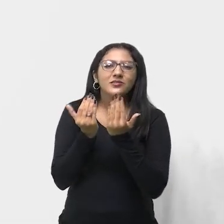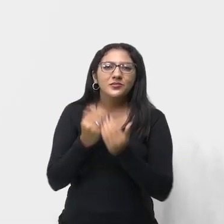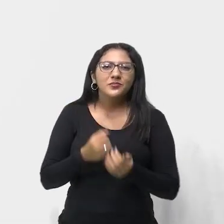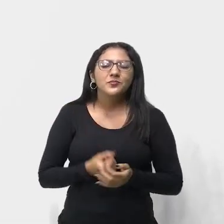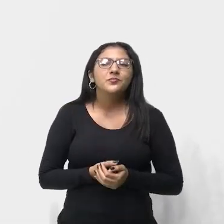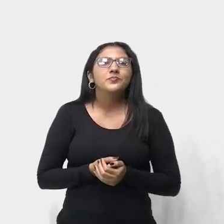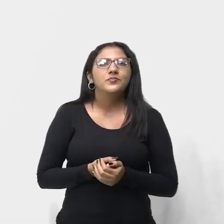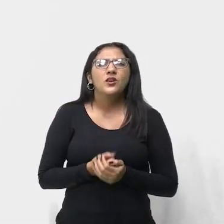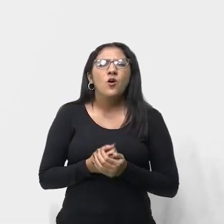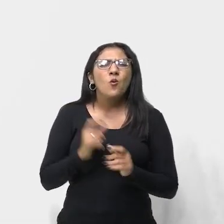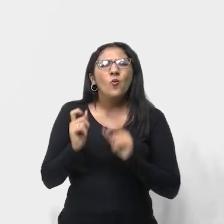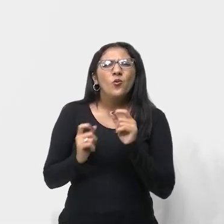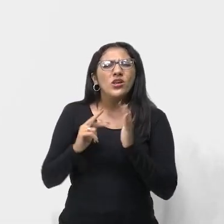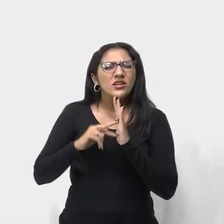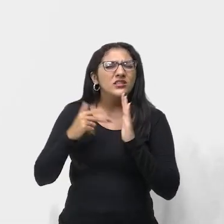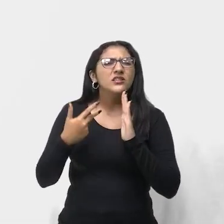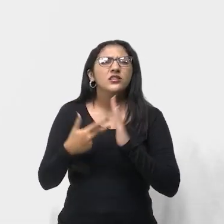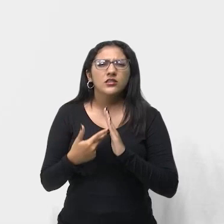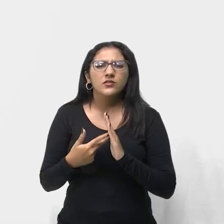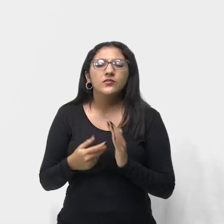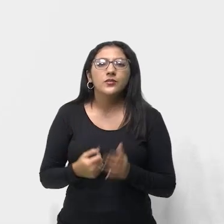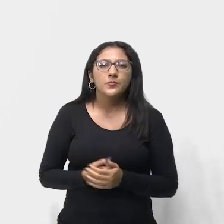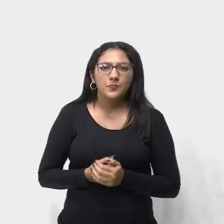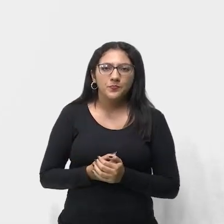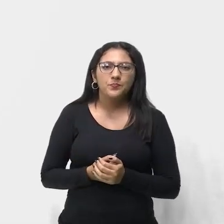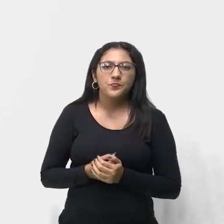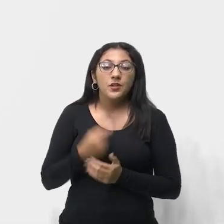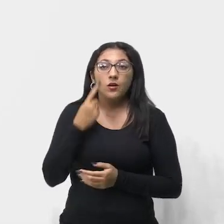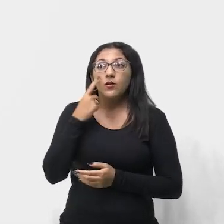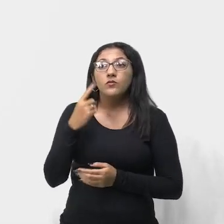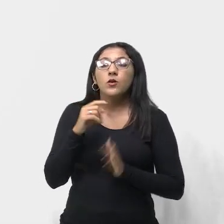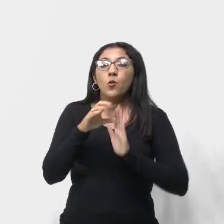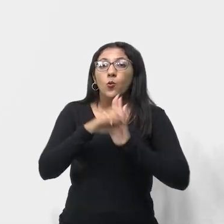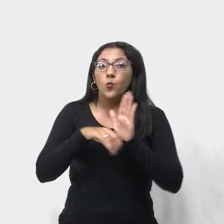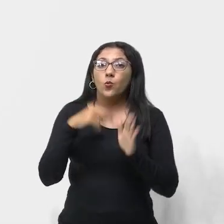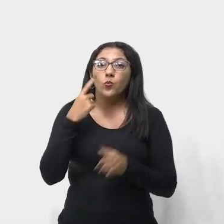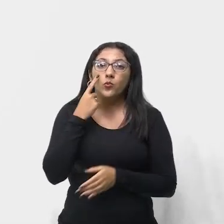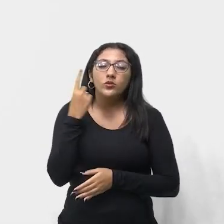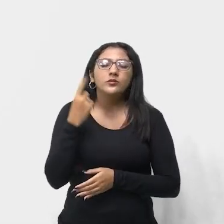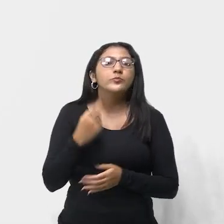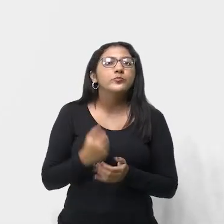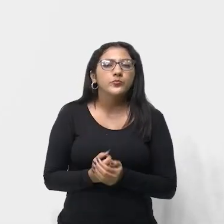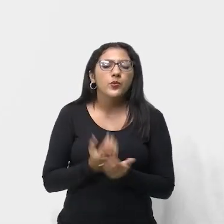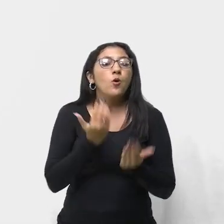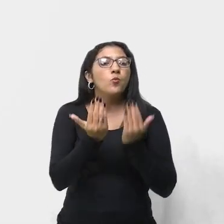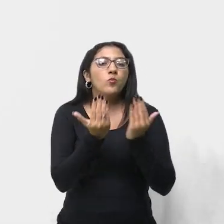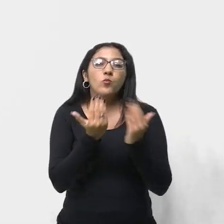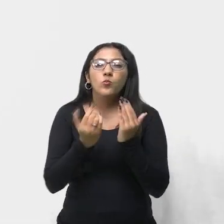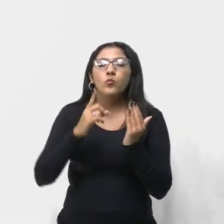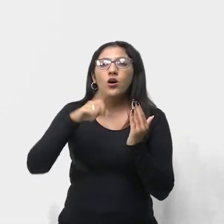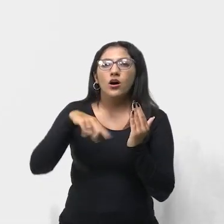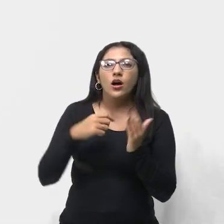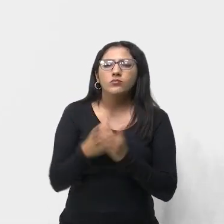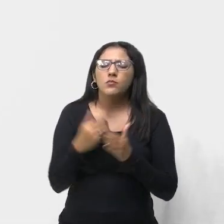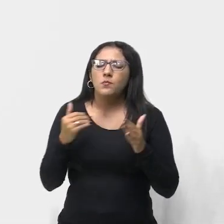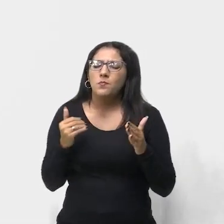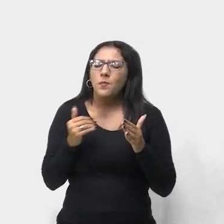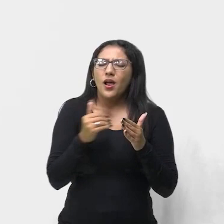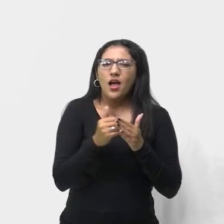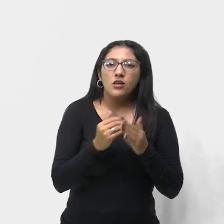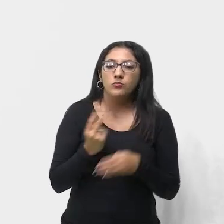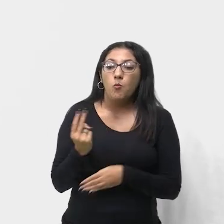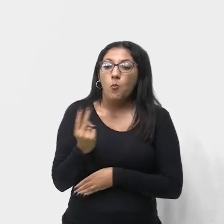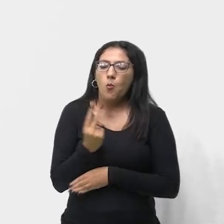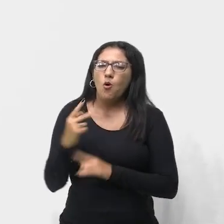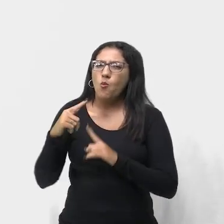comparação. Então, o que é a comparação, professora? Como definição, olhem aí. Comparação é o processo de aproximação